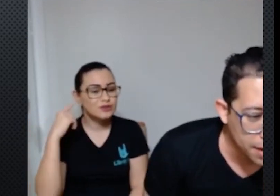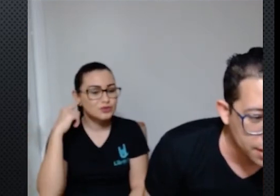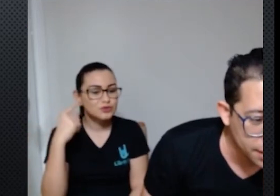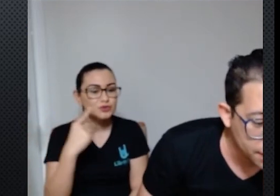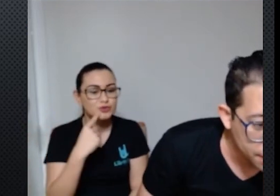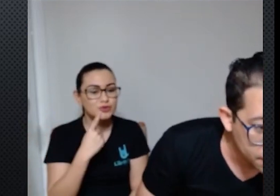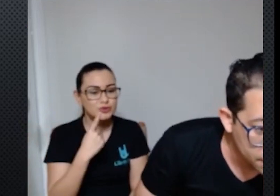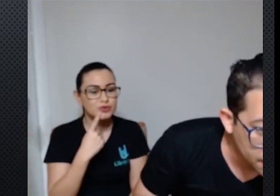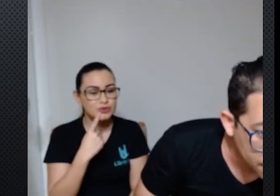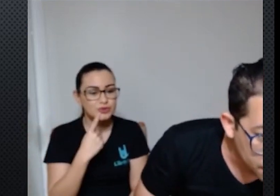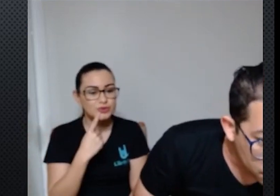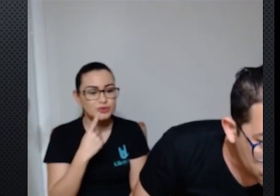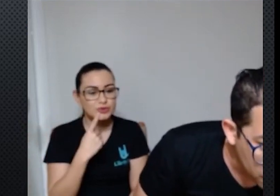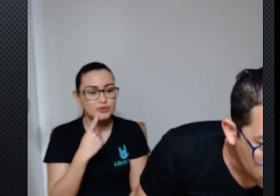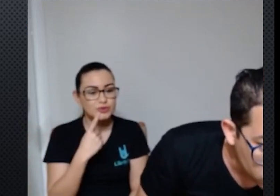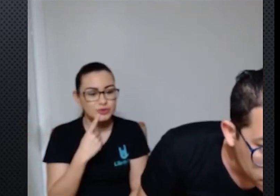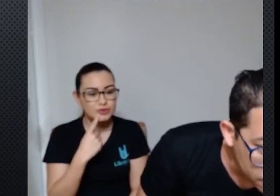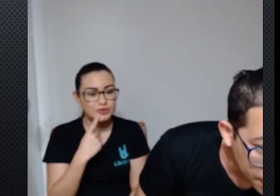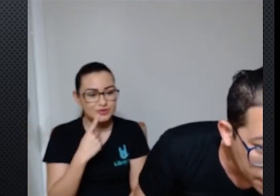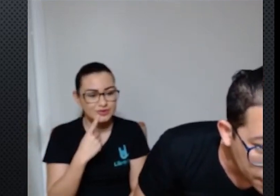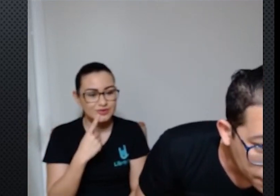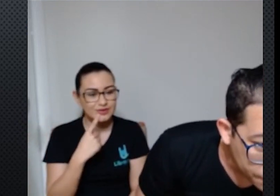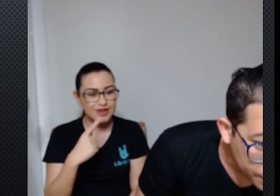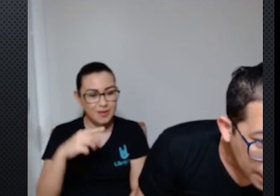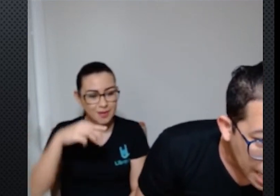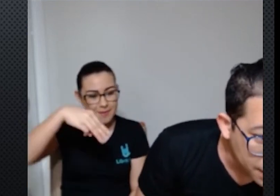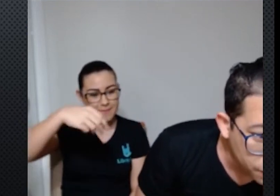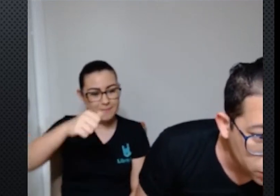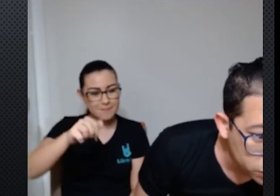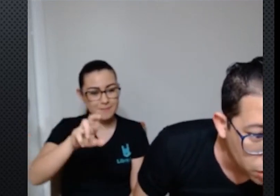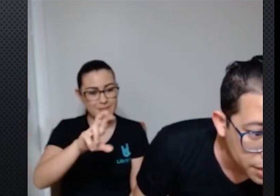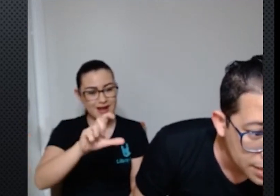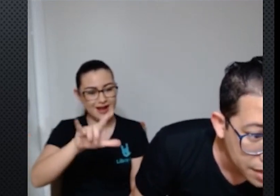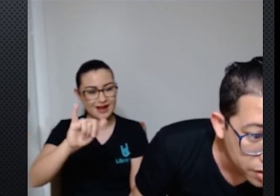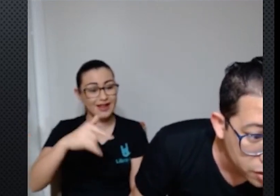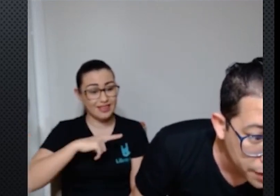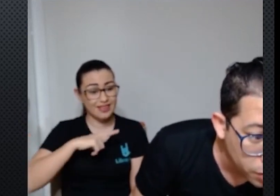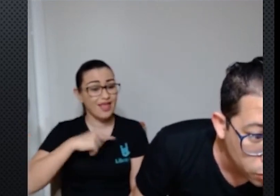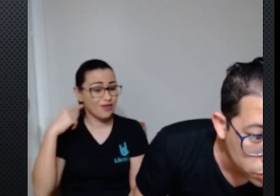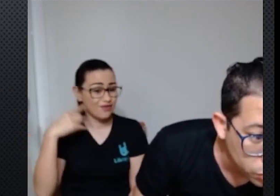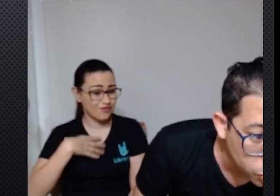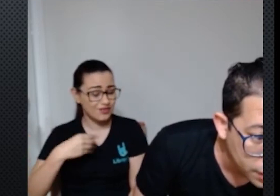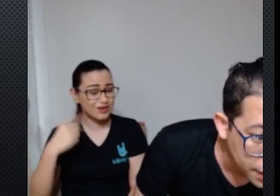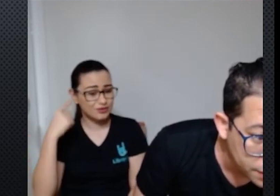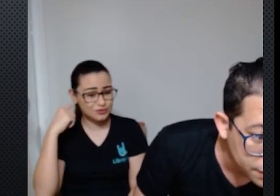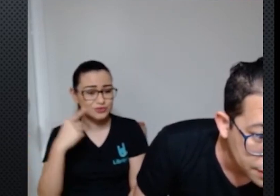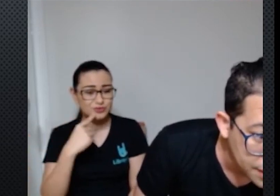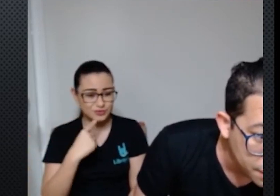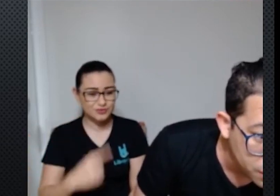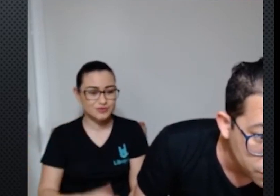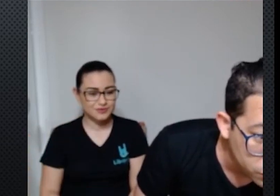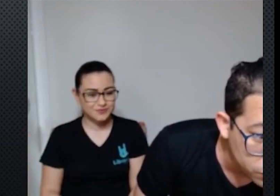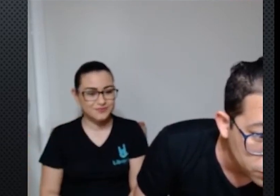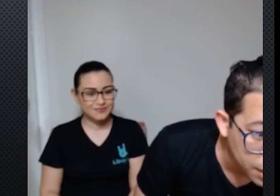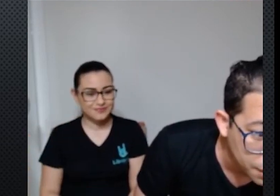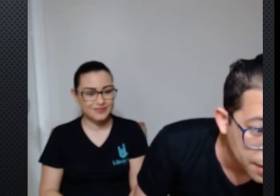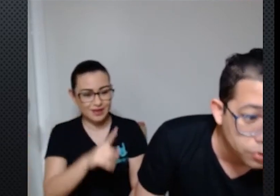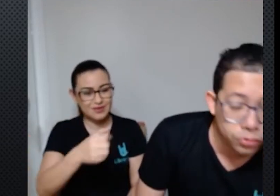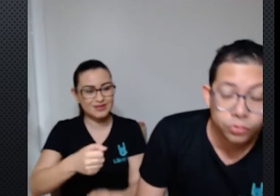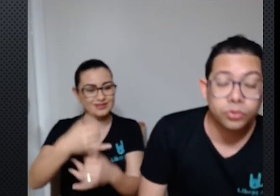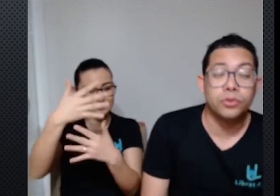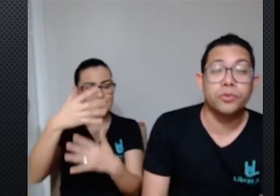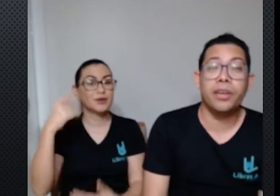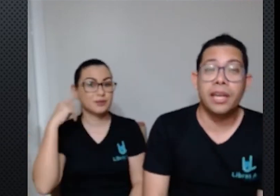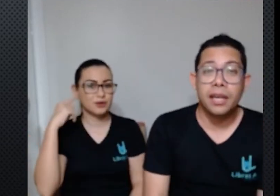a Marli, né? Falou que tem. A Ana falou assim, ó, verdade, eles perguntam e nos conhecem exatamente, falou tudo, Kerema.